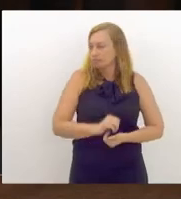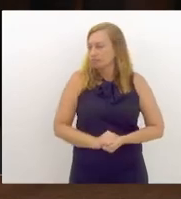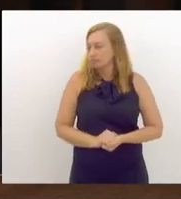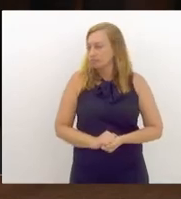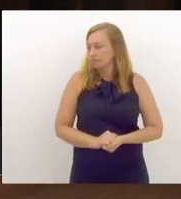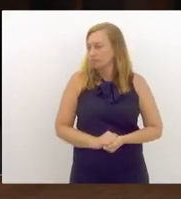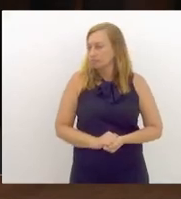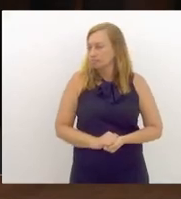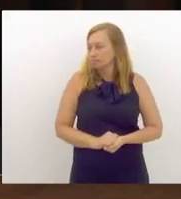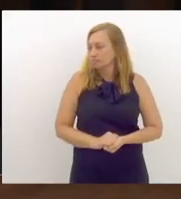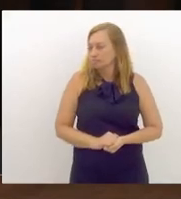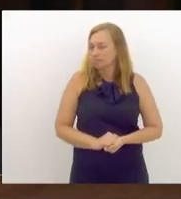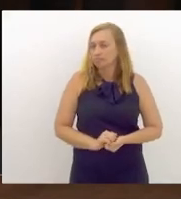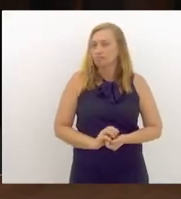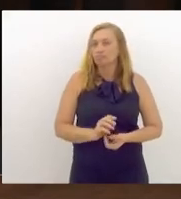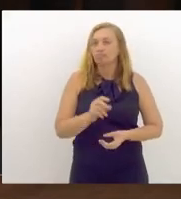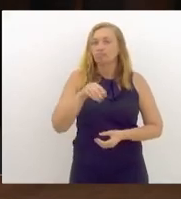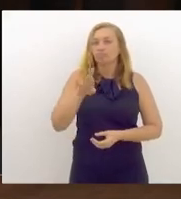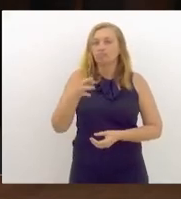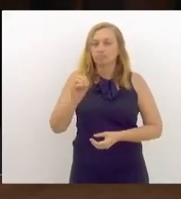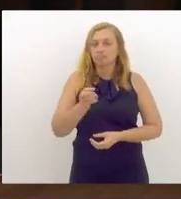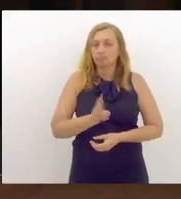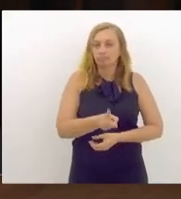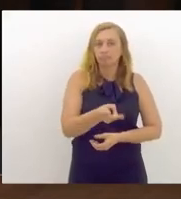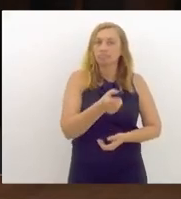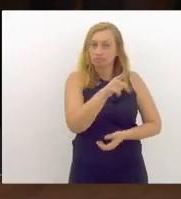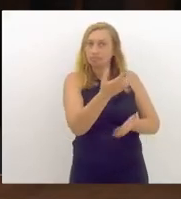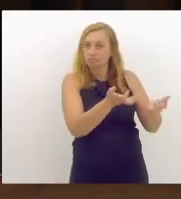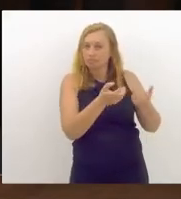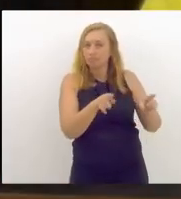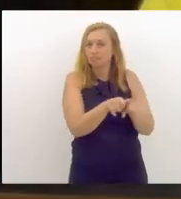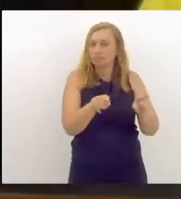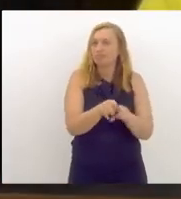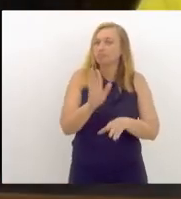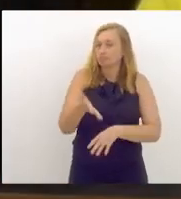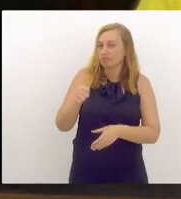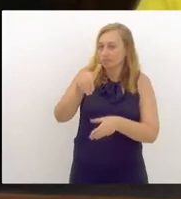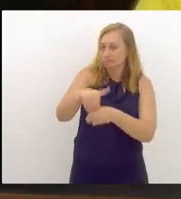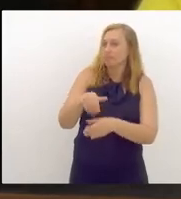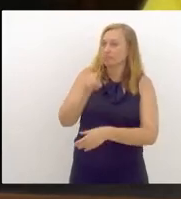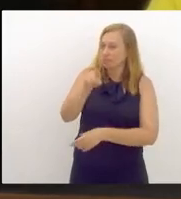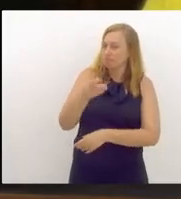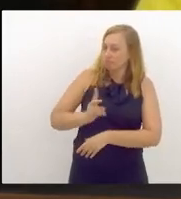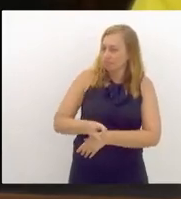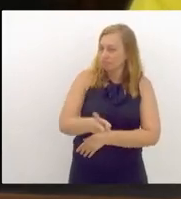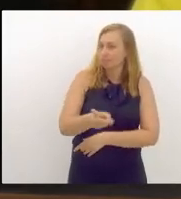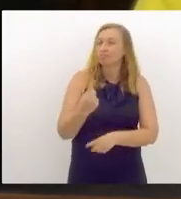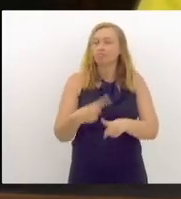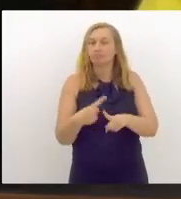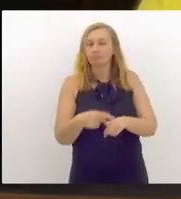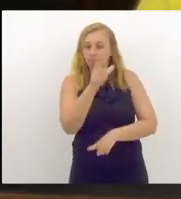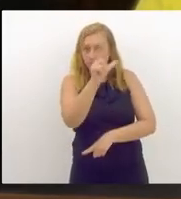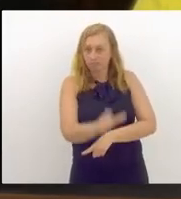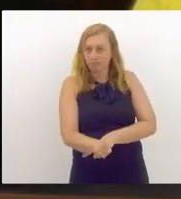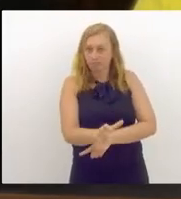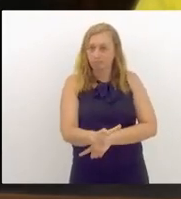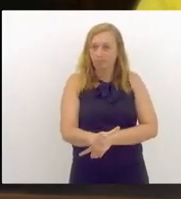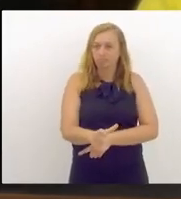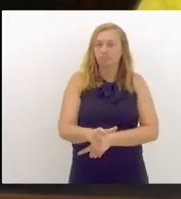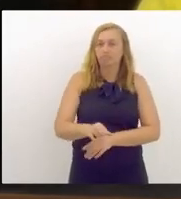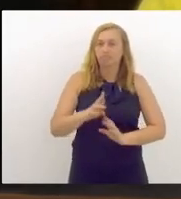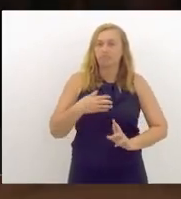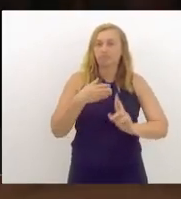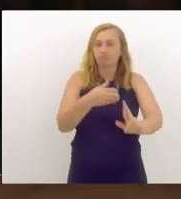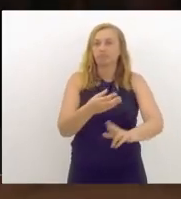faço votos que o Mauro continua Espero que ele queira também Mas faça já votos Que ele continue porque a figura dele é sempre muito